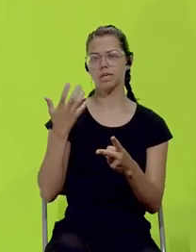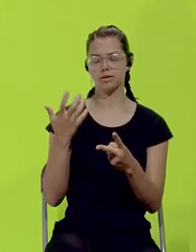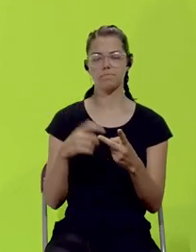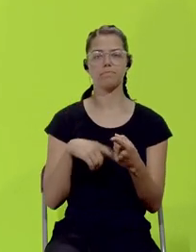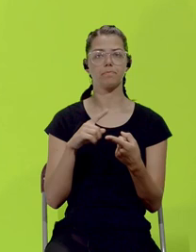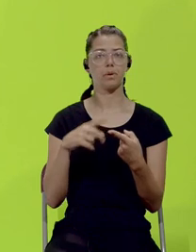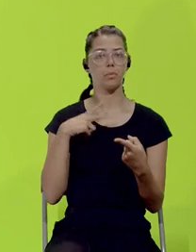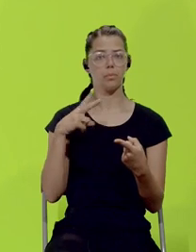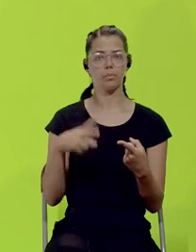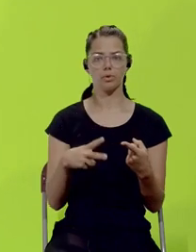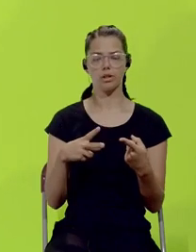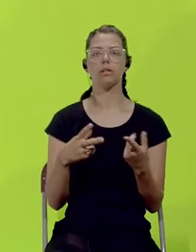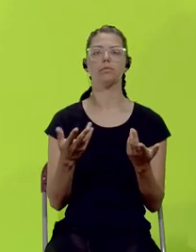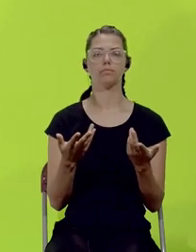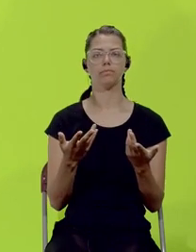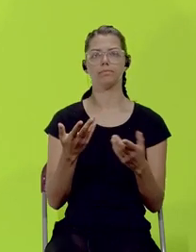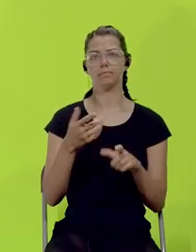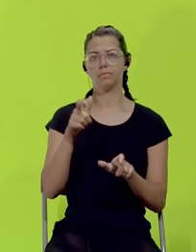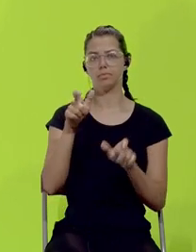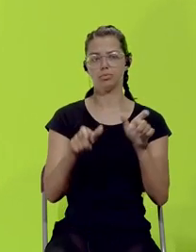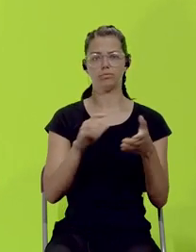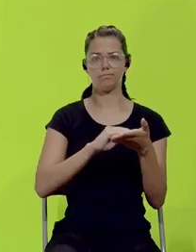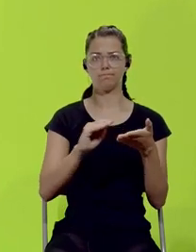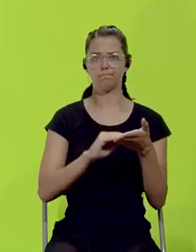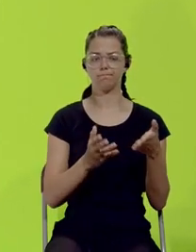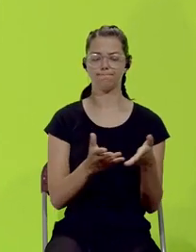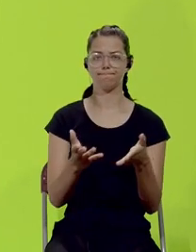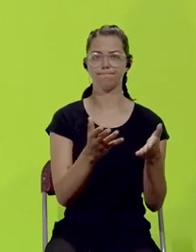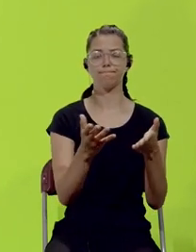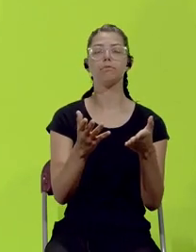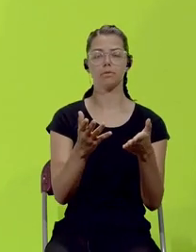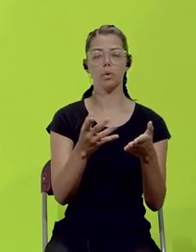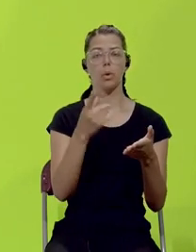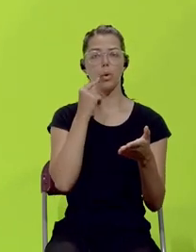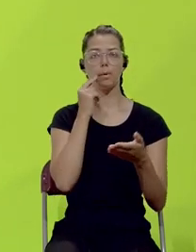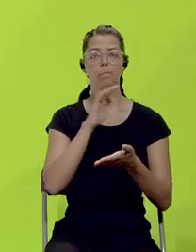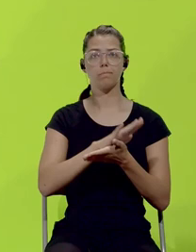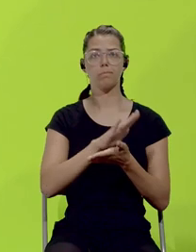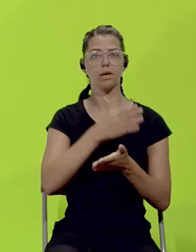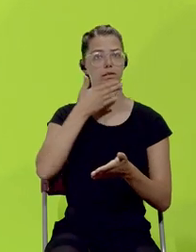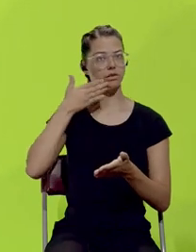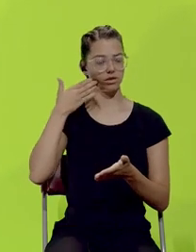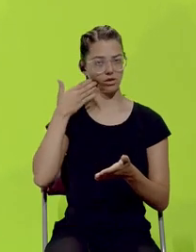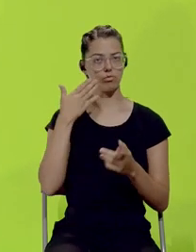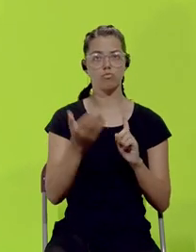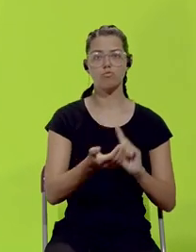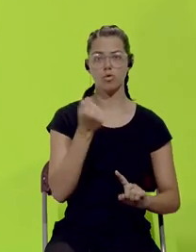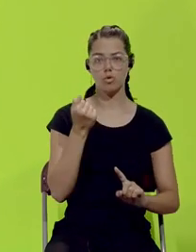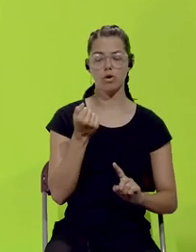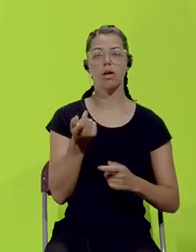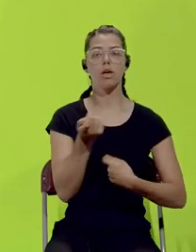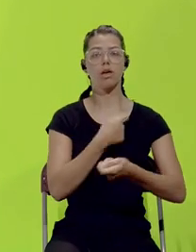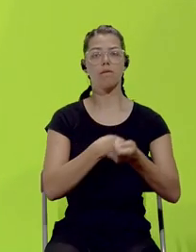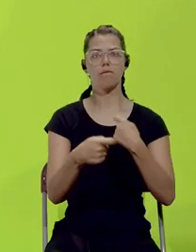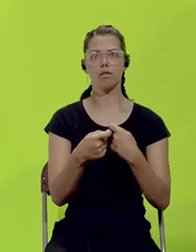Em Portugal, no percurso como escritores, os homens conseguem ser publicados mais cedo e com vendas